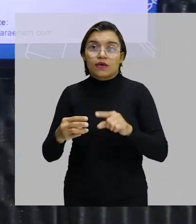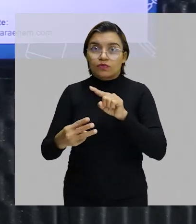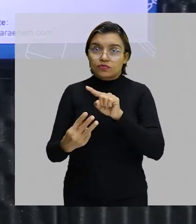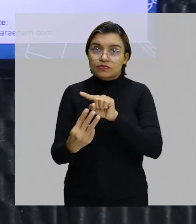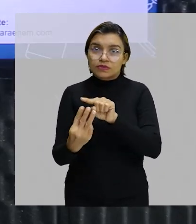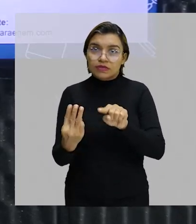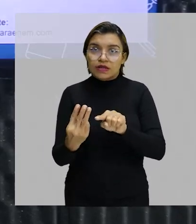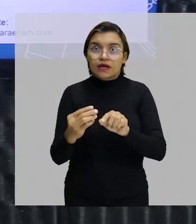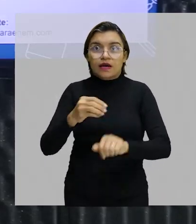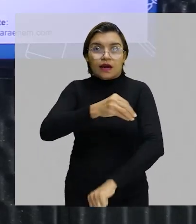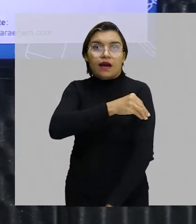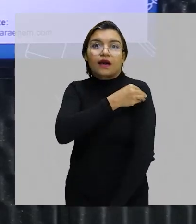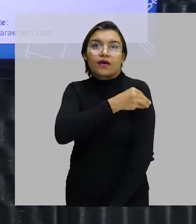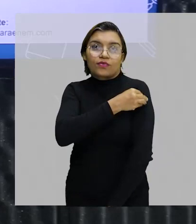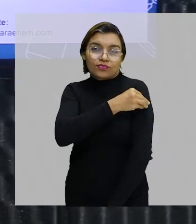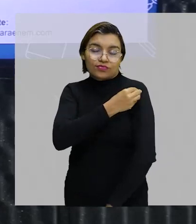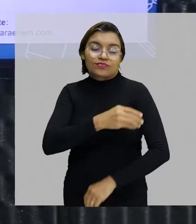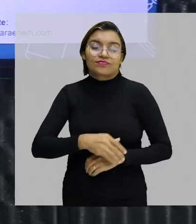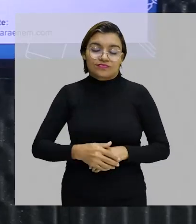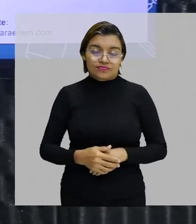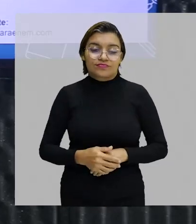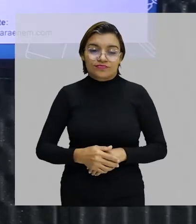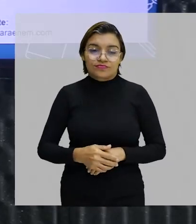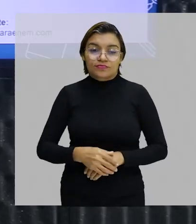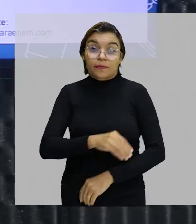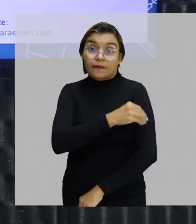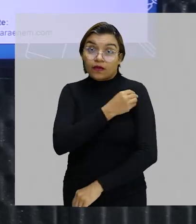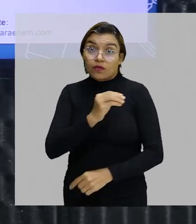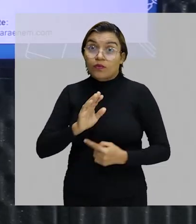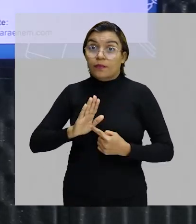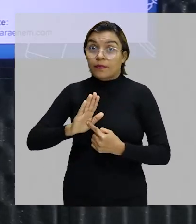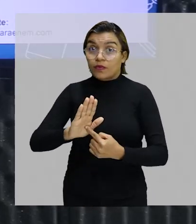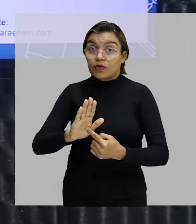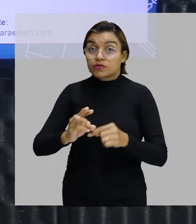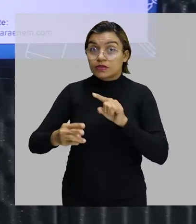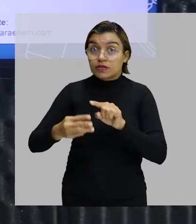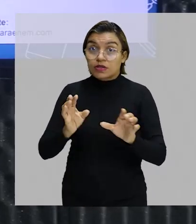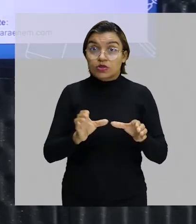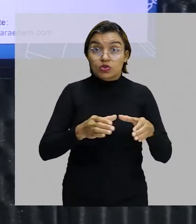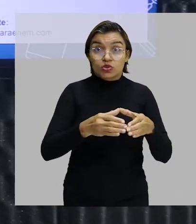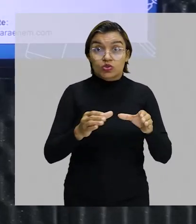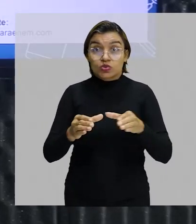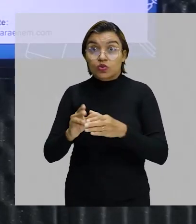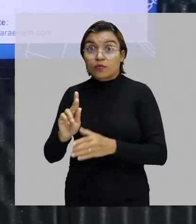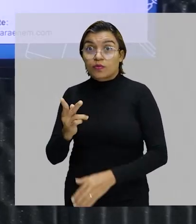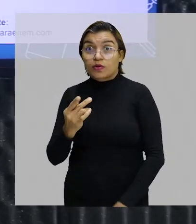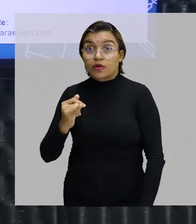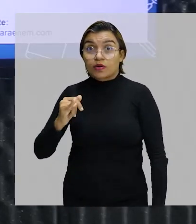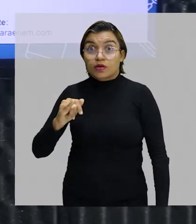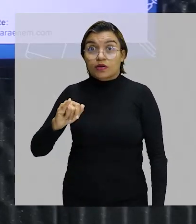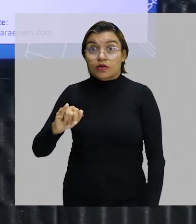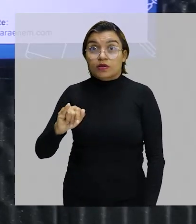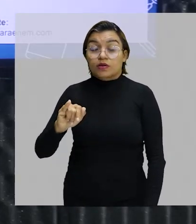triálcool, certo? Então, é um álcool que vai apresentar 3 grupos hidroxilas. Então, o